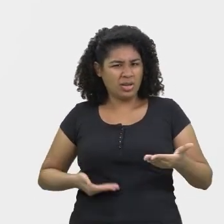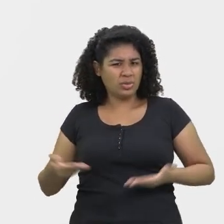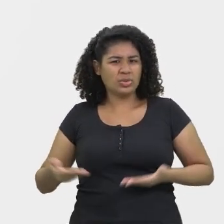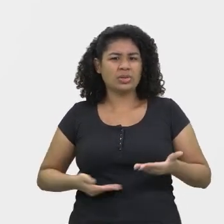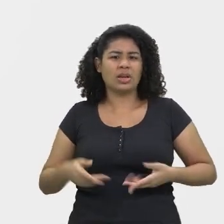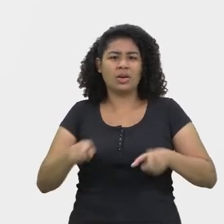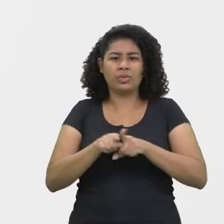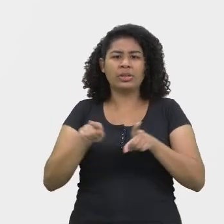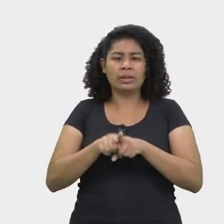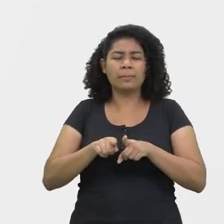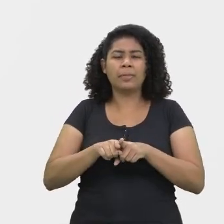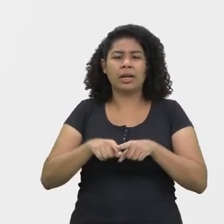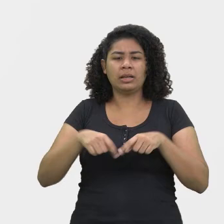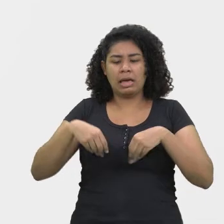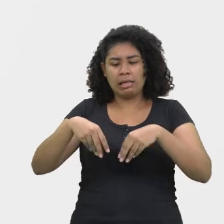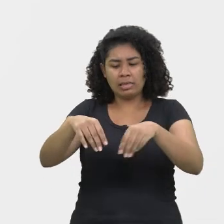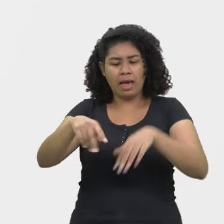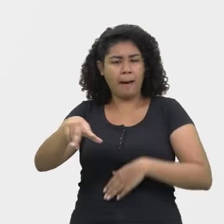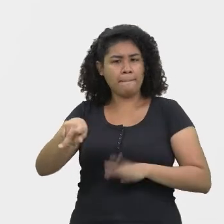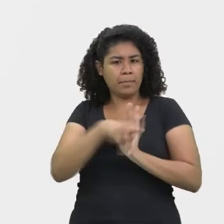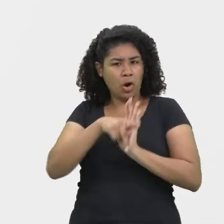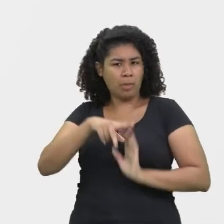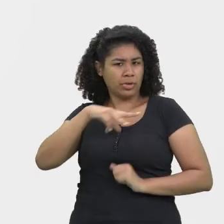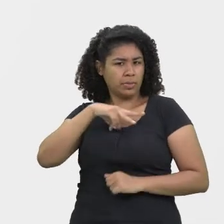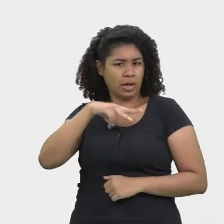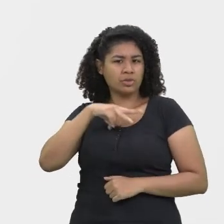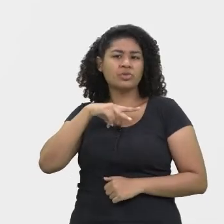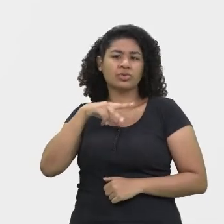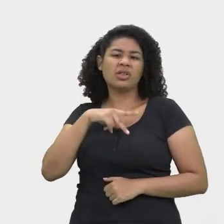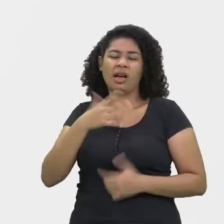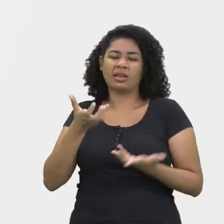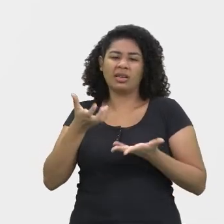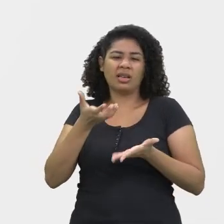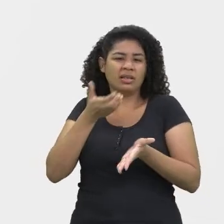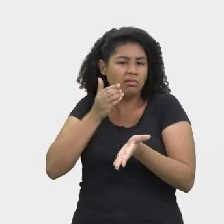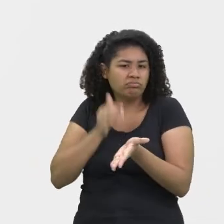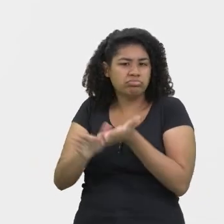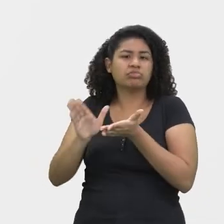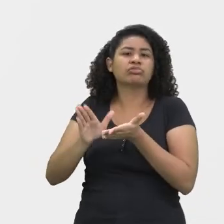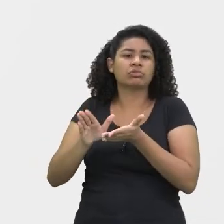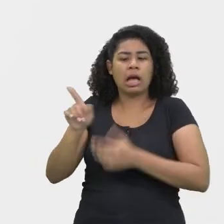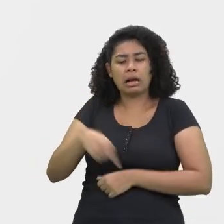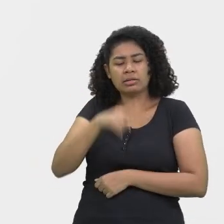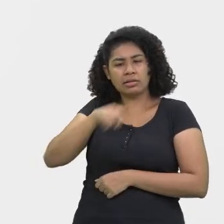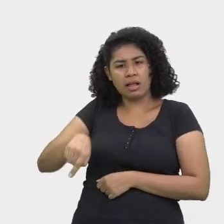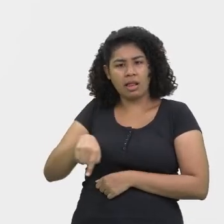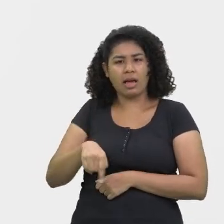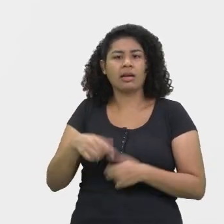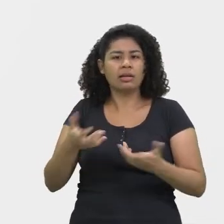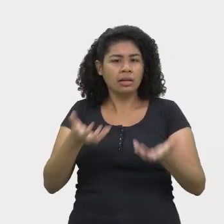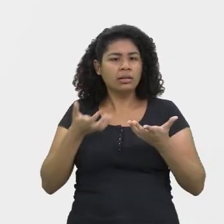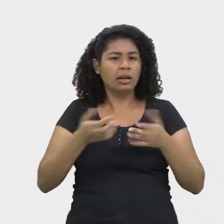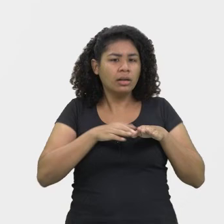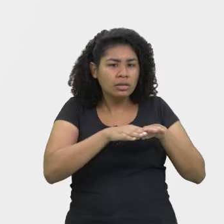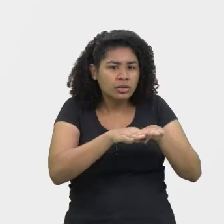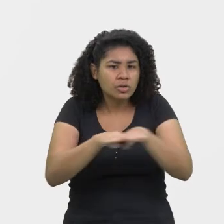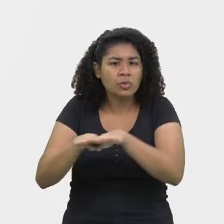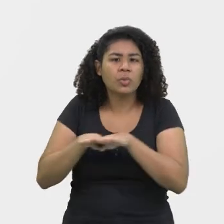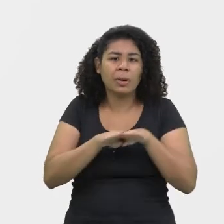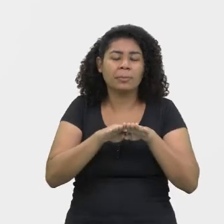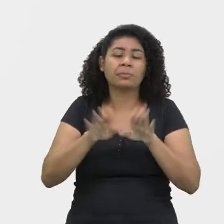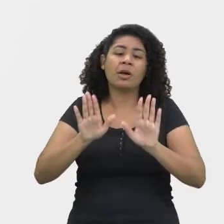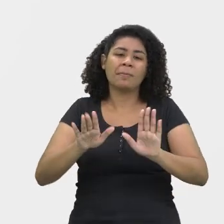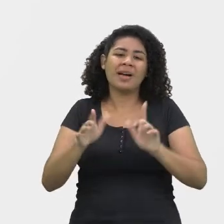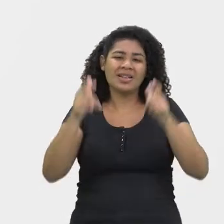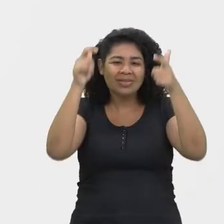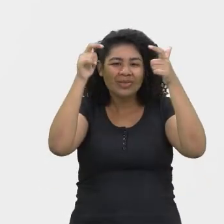propriedade privada, criando um sistema agrário igualitário. foi severamente reprimida pelos príncipes